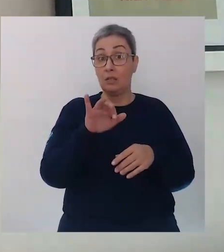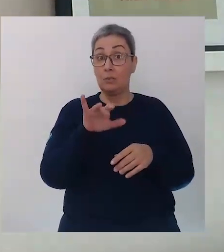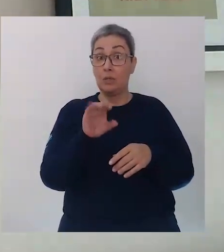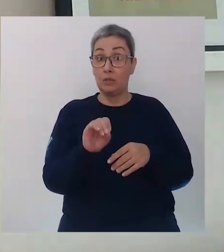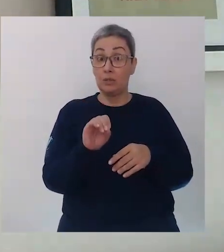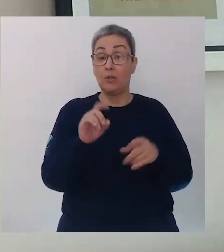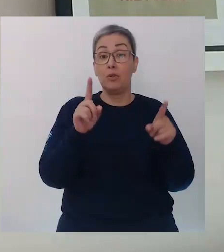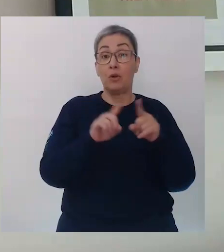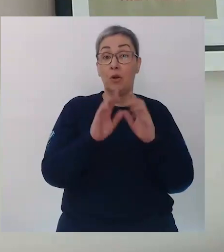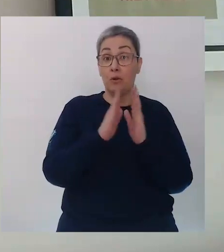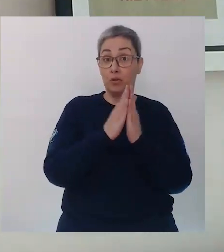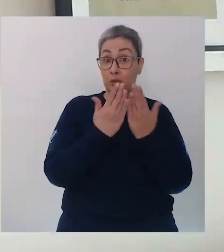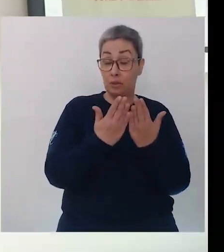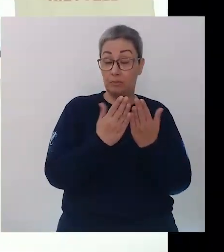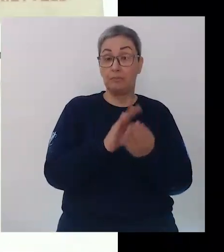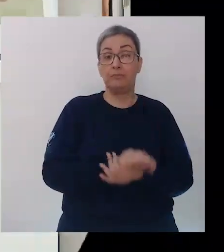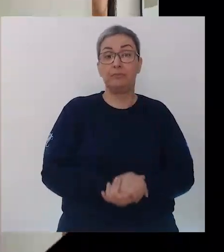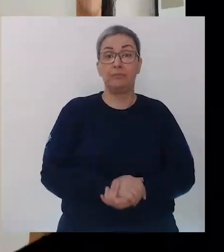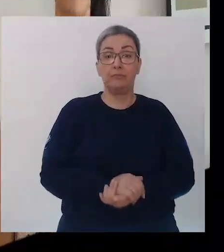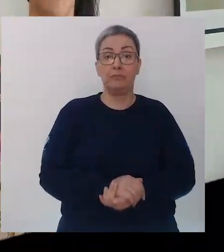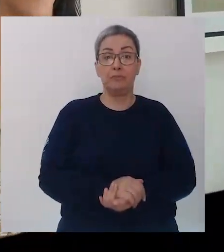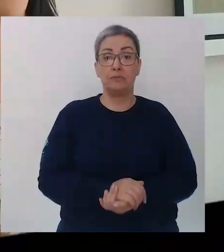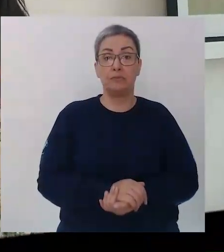aqui no dicionário físico.